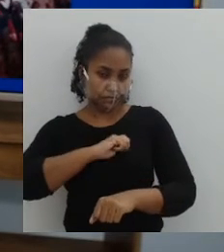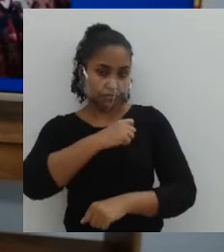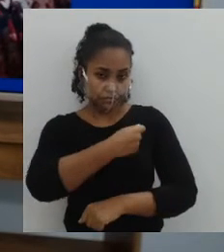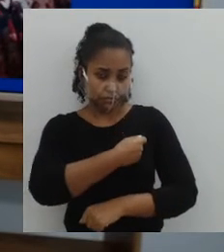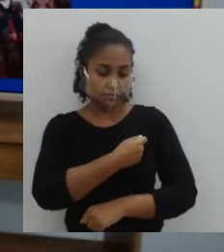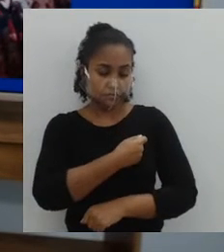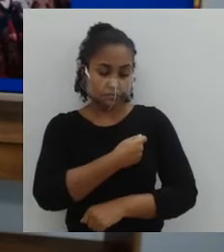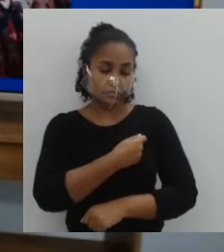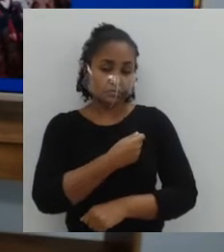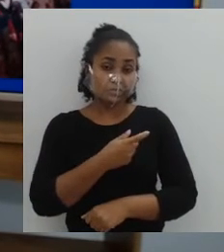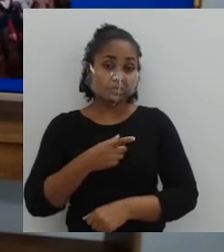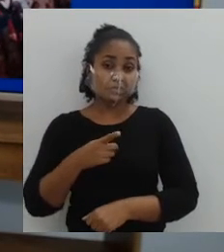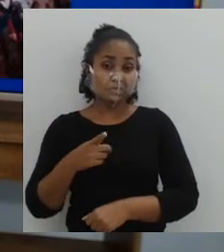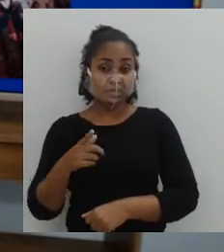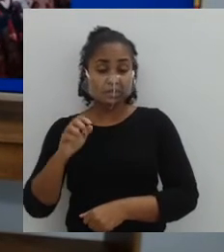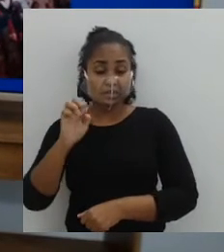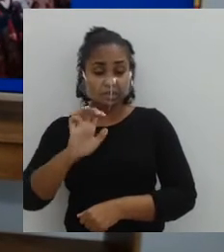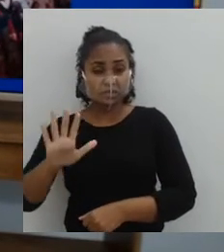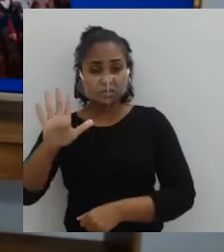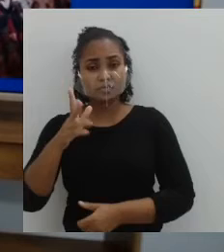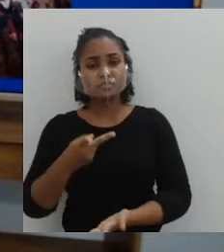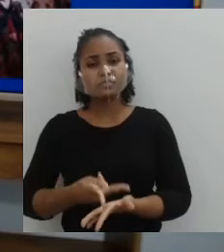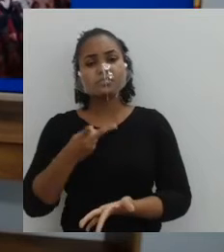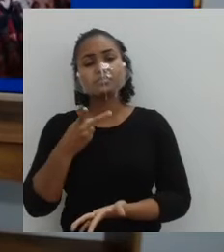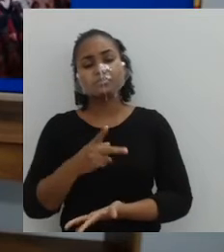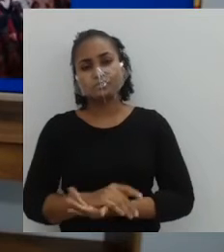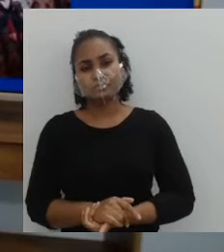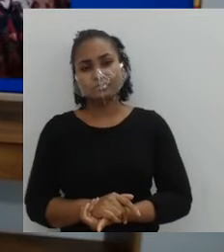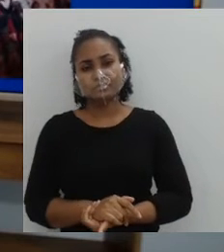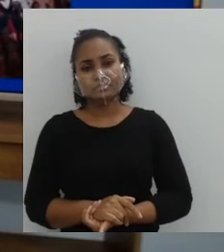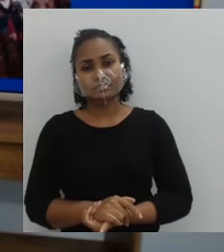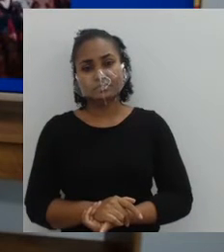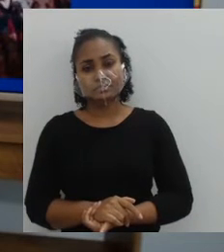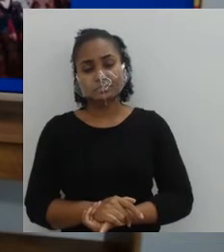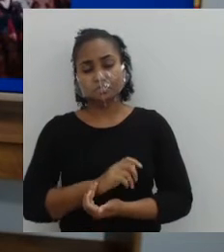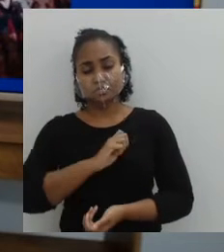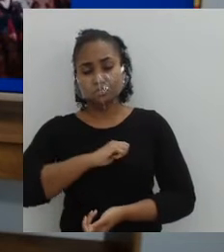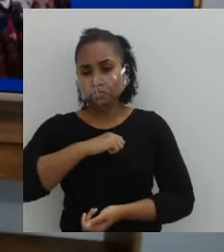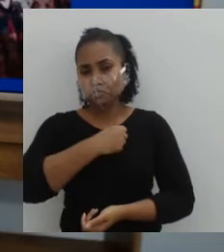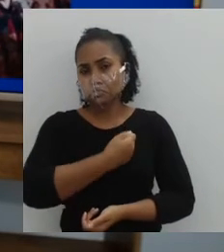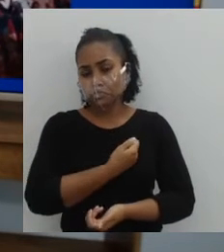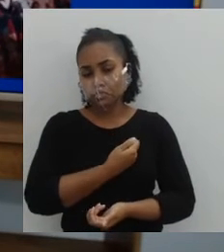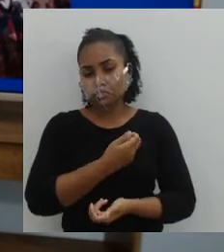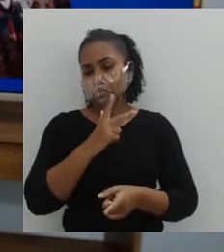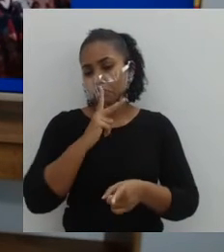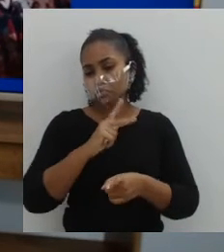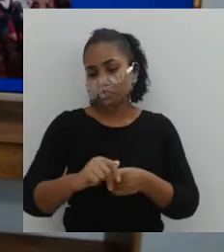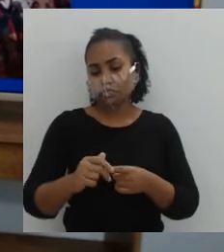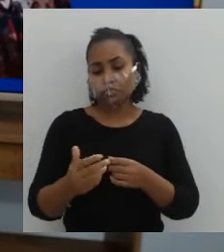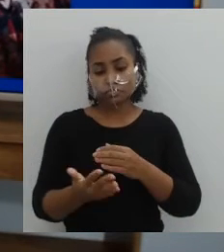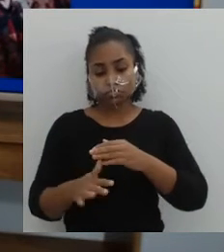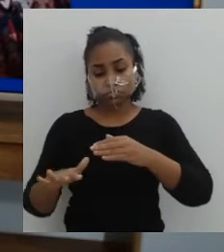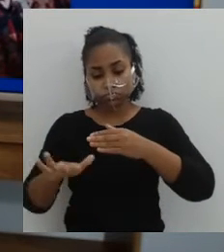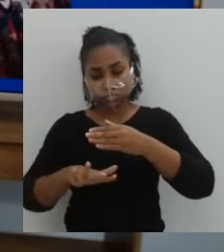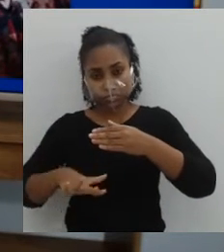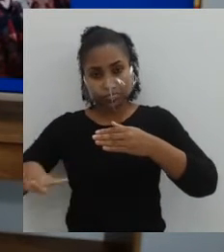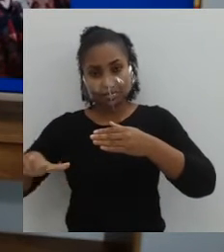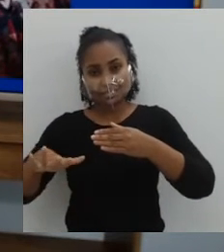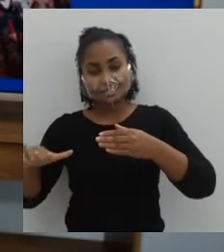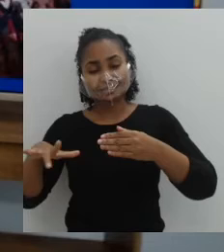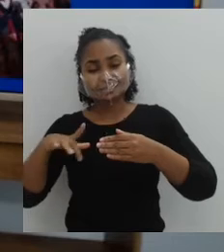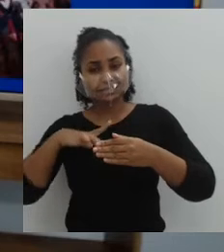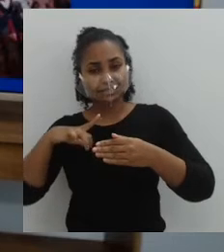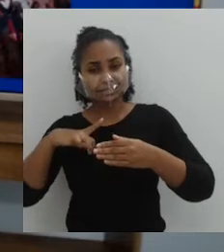né, no continente europeu, o que aconteceu? A Espanha vai conquistando alguns Países Baixos. E um desses Países Baixos,